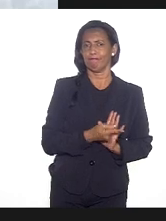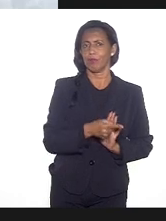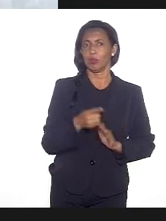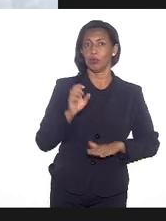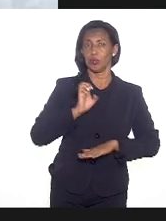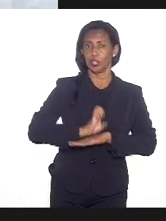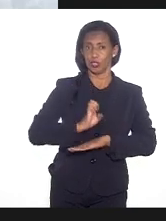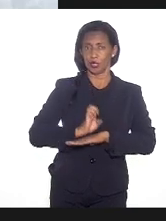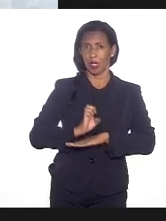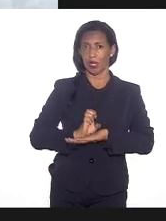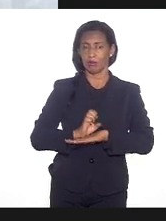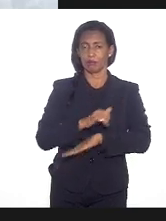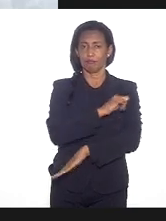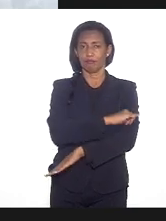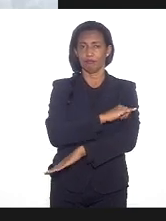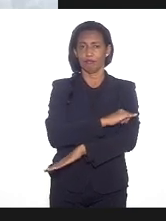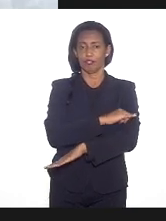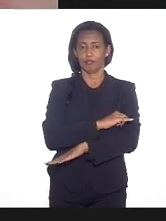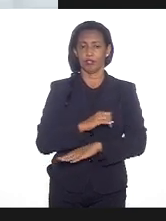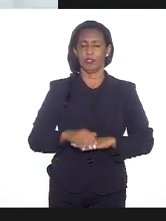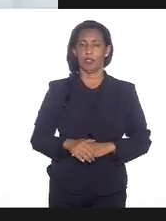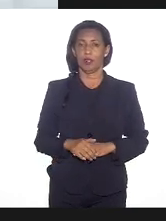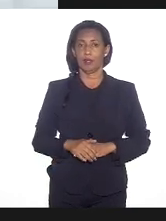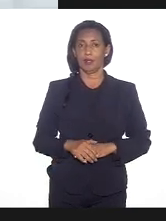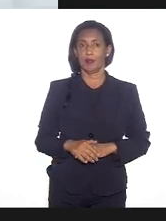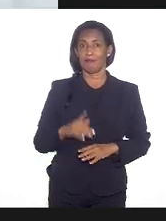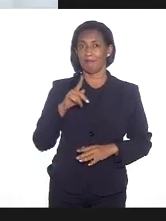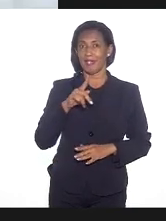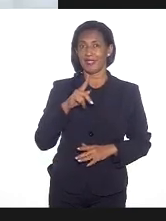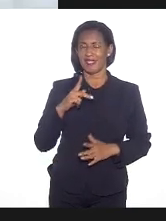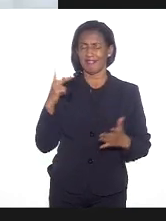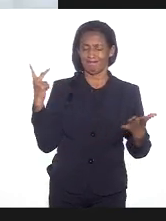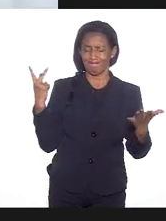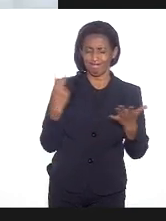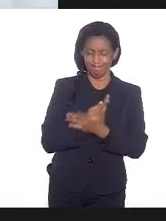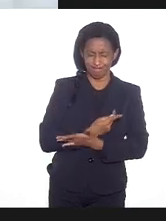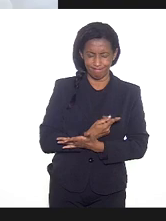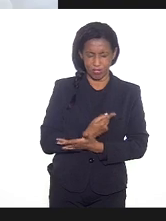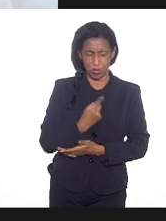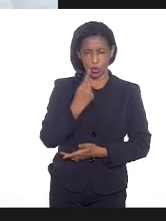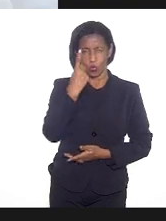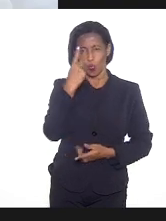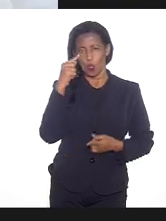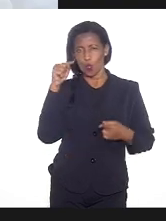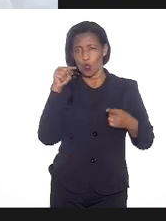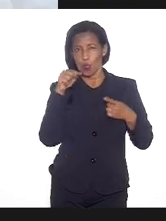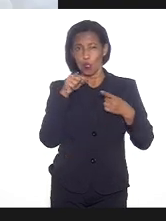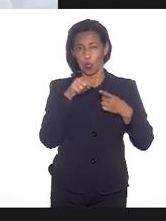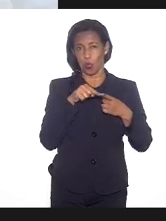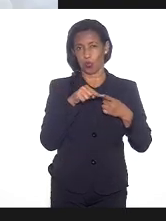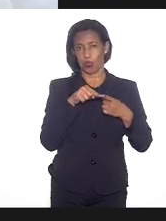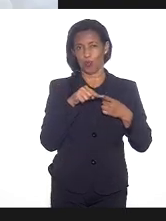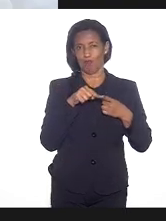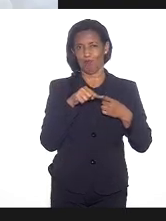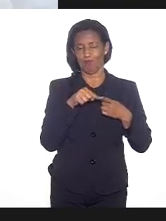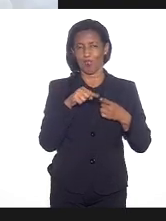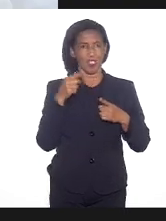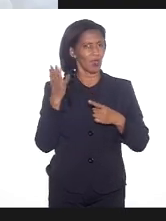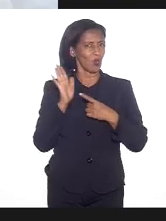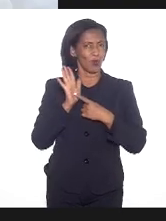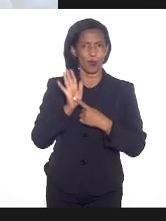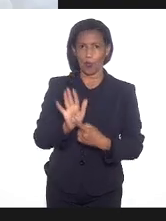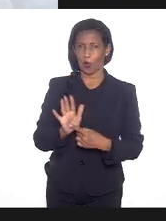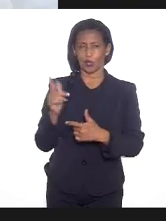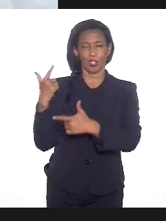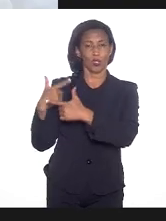Estado do Rio de Janeiro passa, mas ele peca num ponto. Ele não traz que o problema previdenciário no Estado do